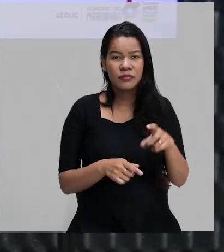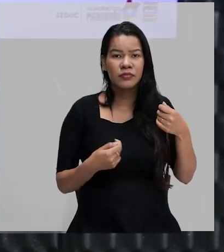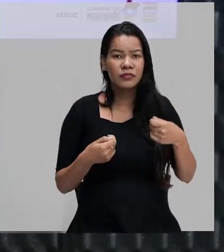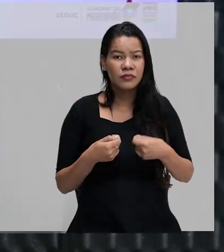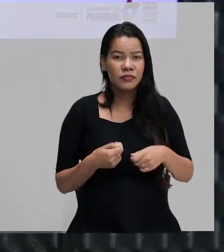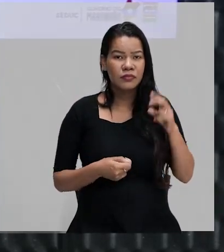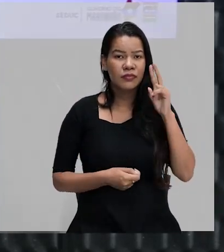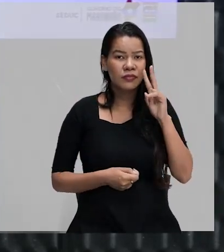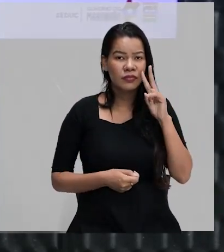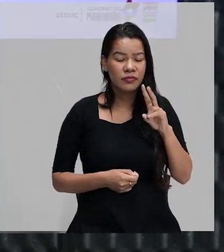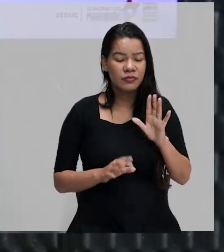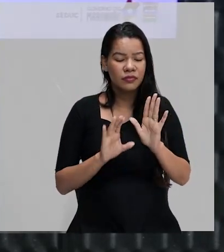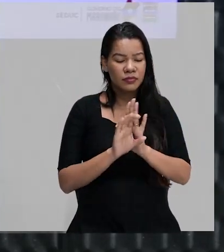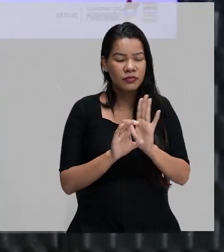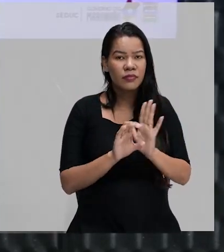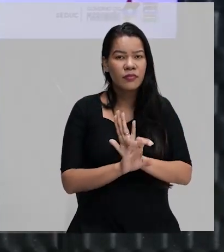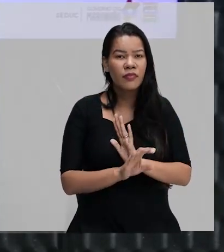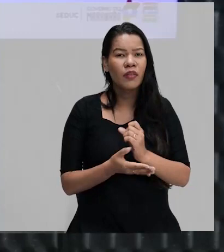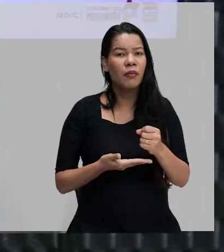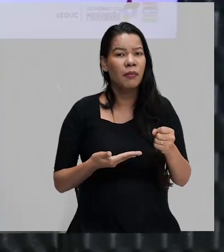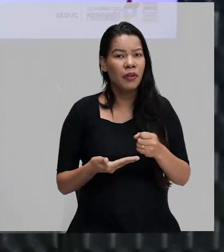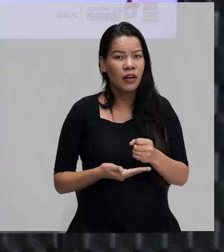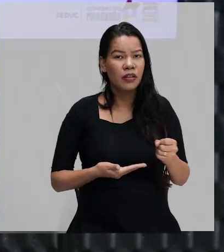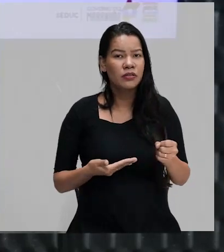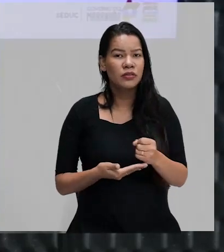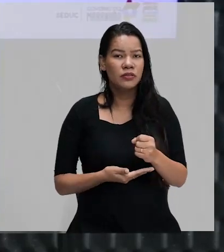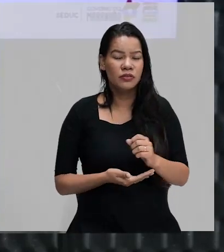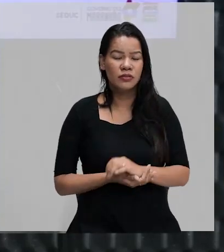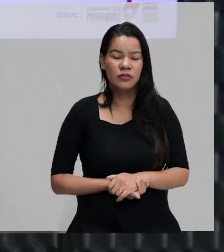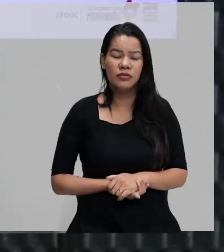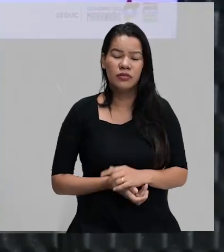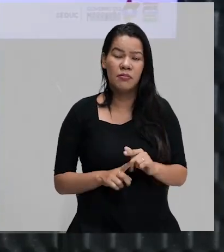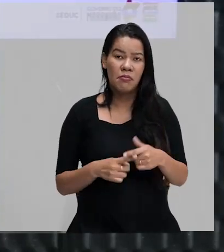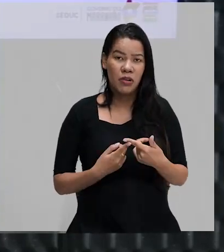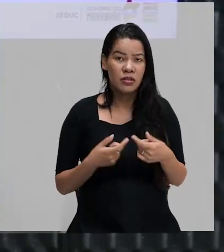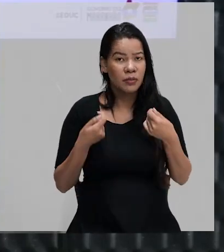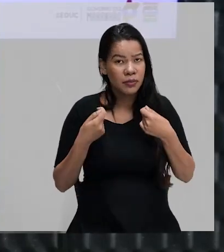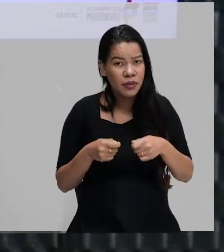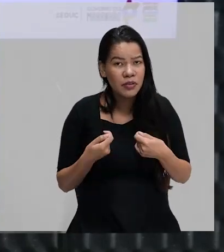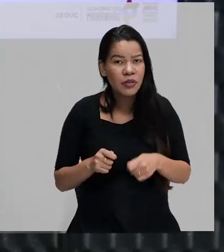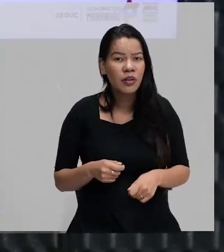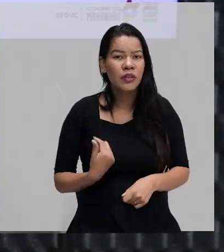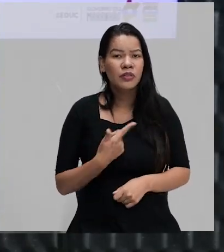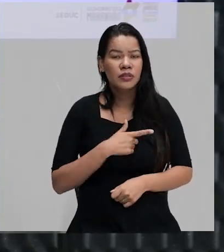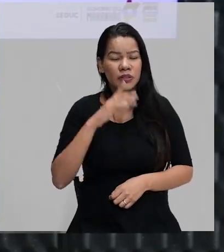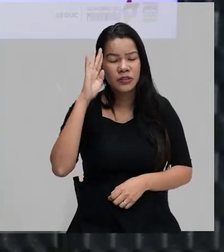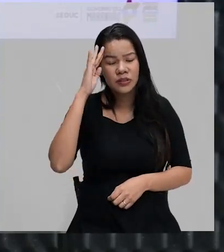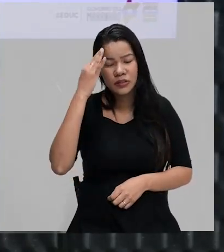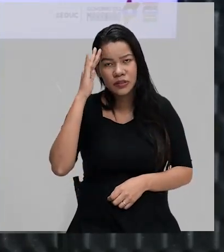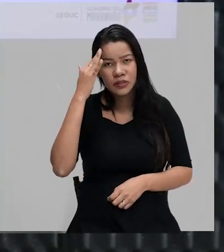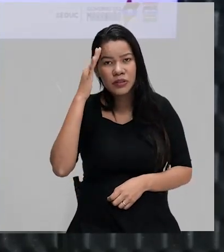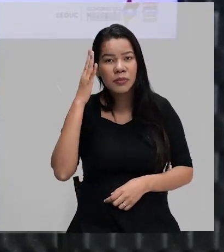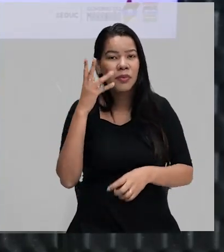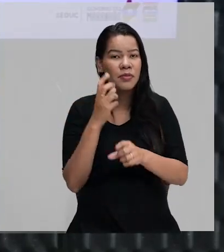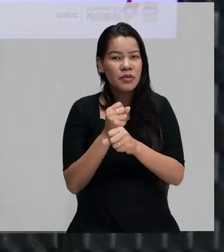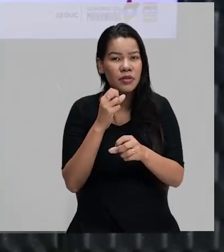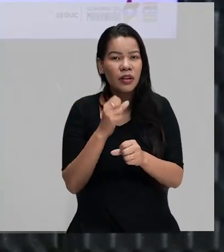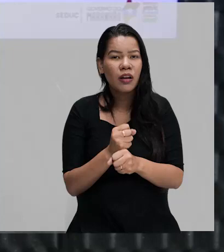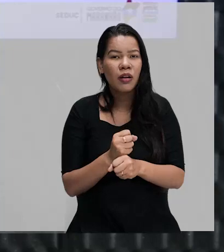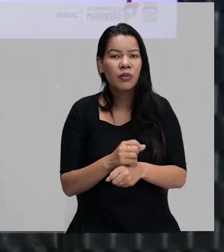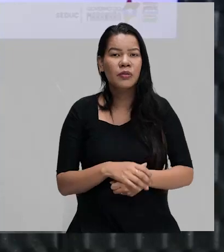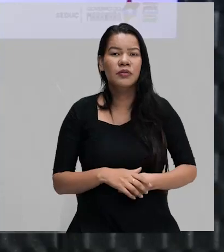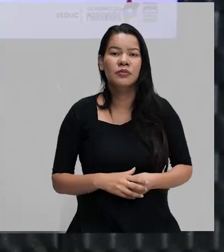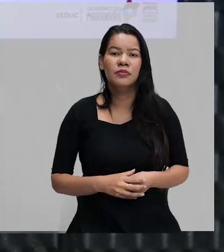alguns conceitos básicos, mas que são primordiais para a gente compreender esse cálculo